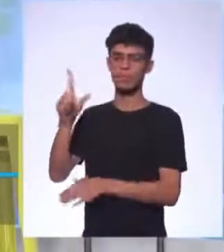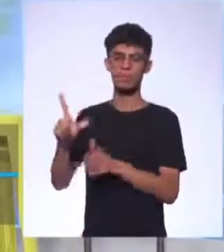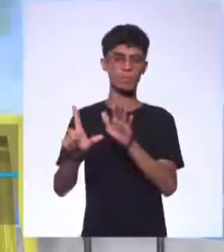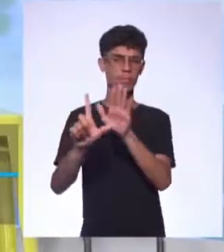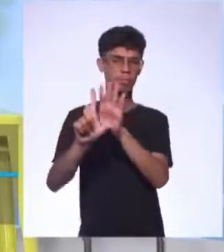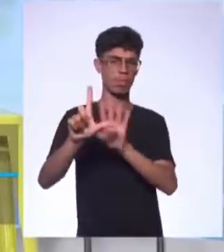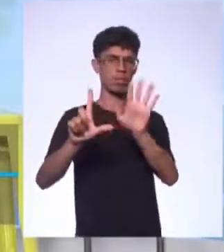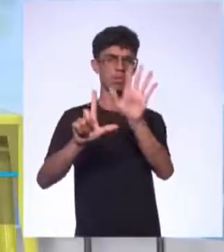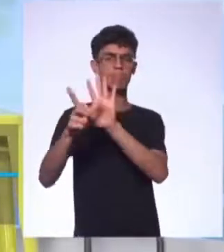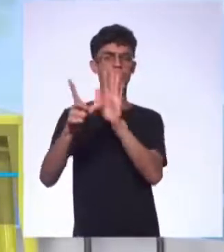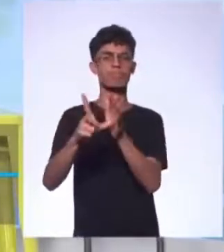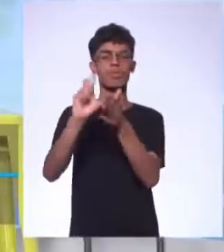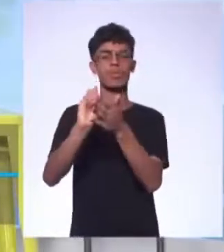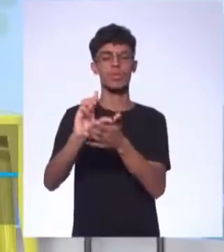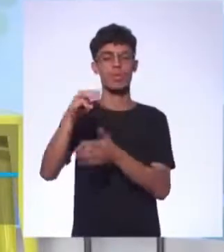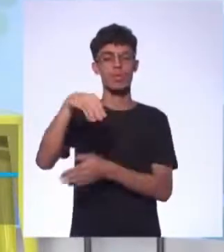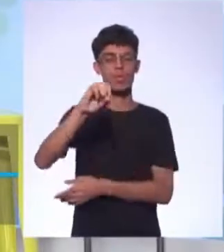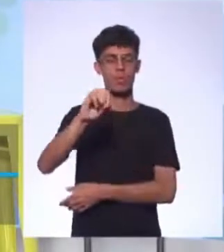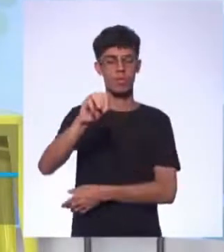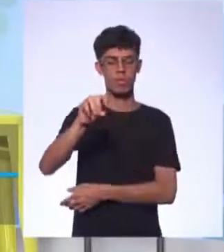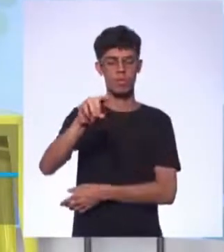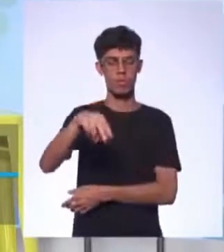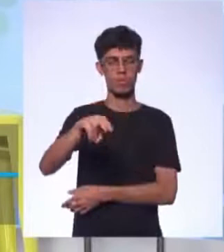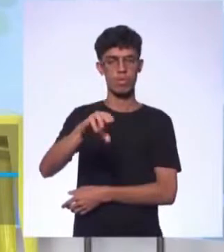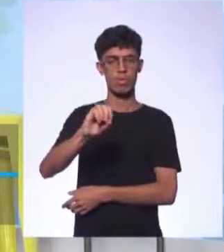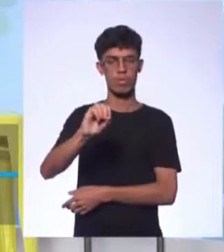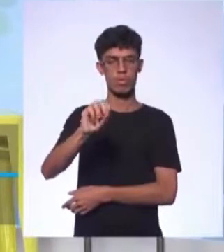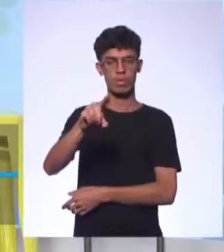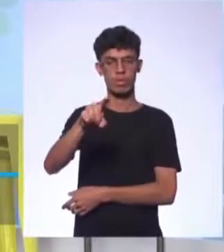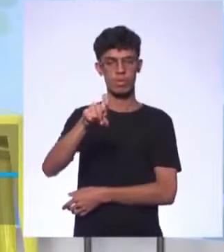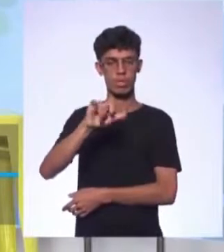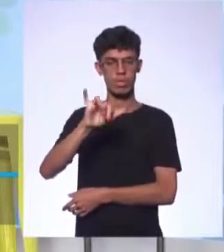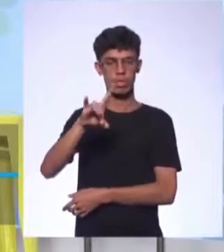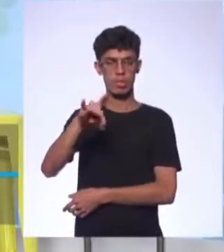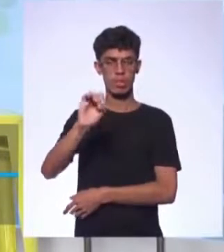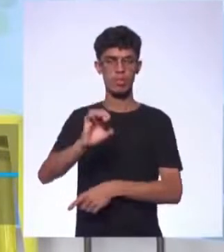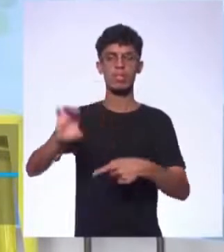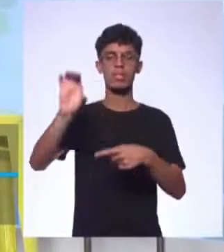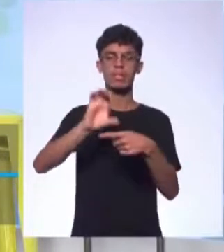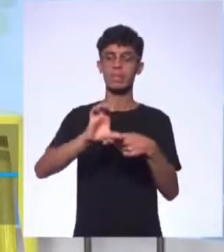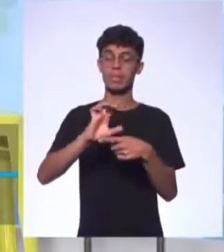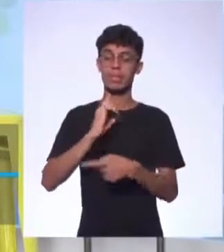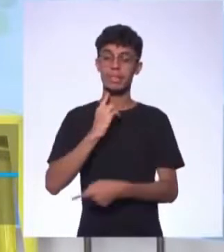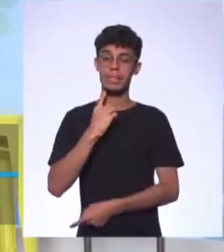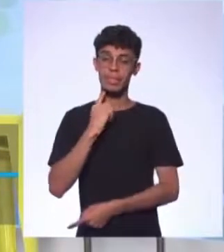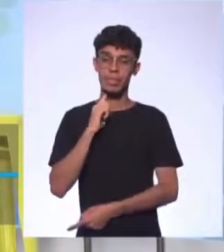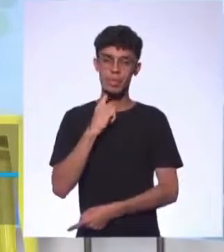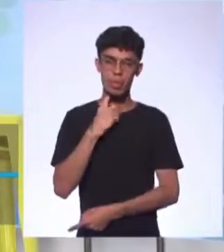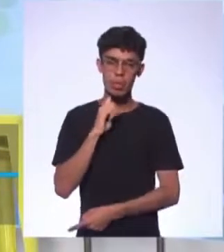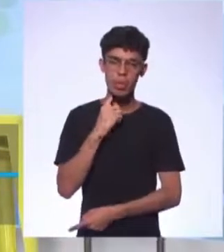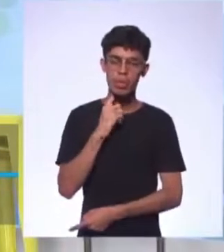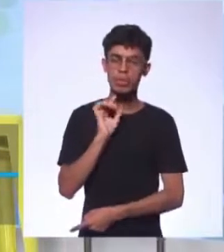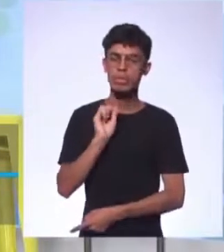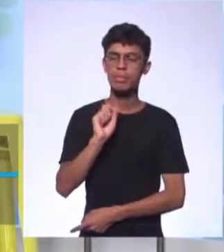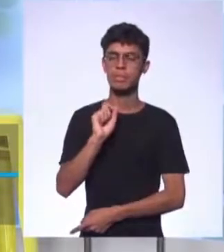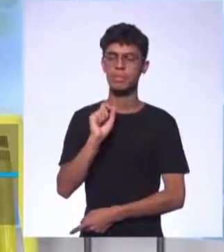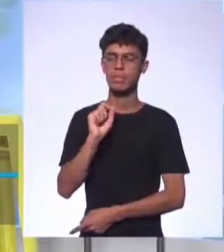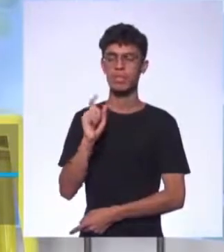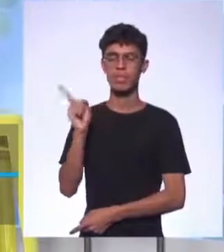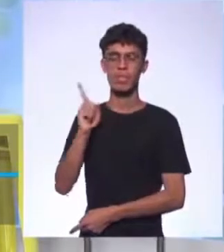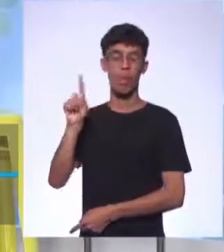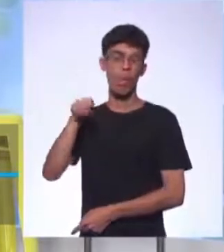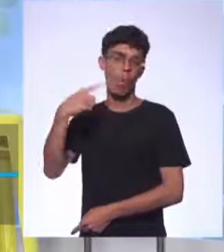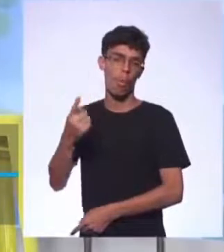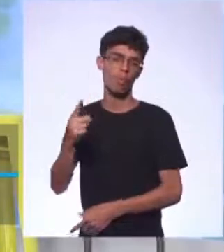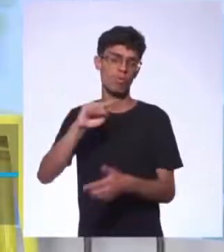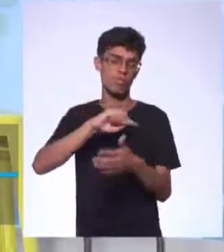anterior. O monóxido de carbono, ele é bem mais perigoso do que o dióxido de carbono,